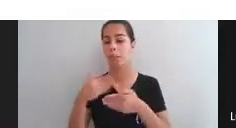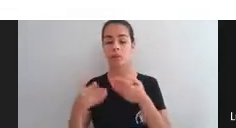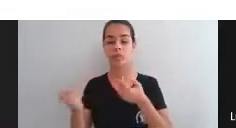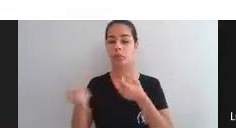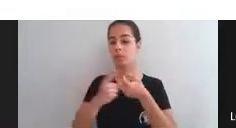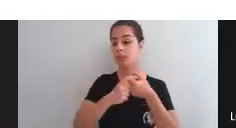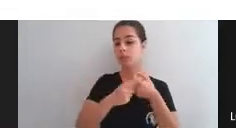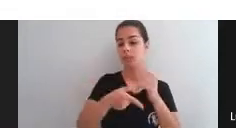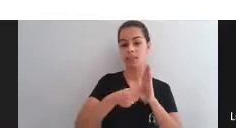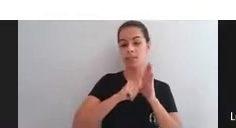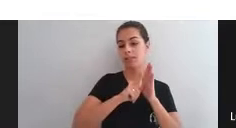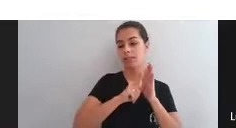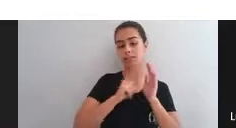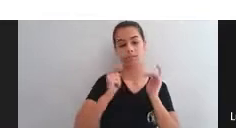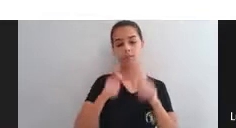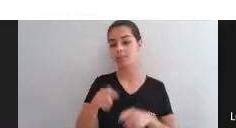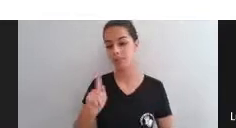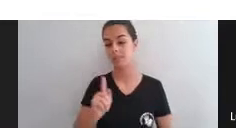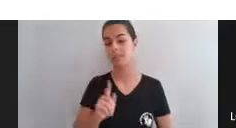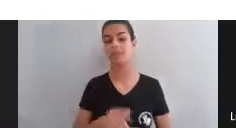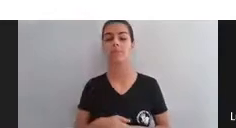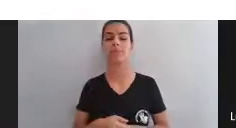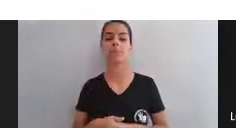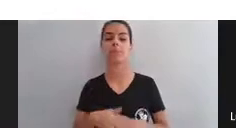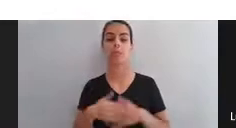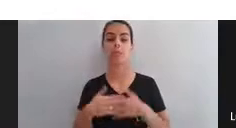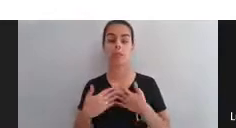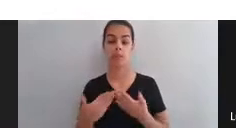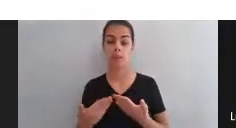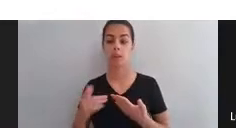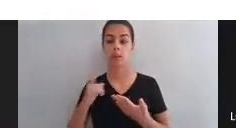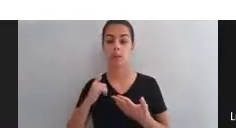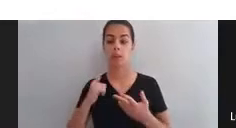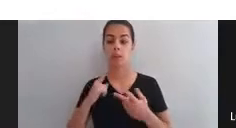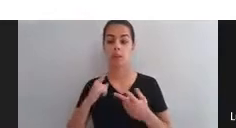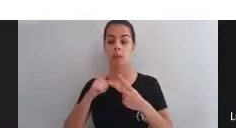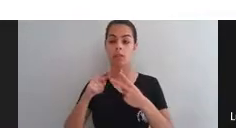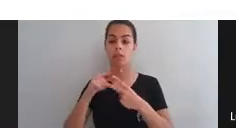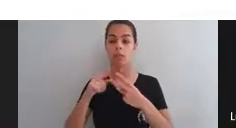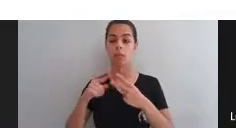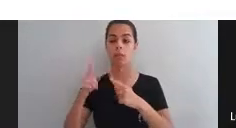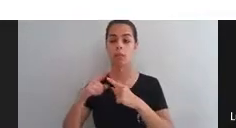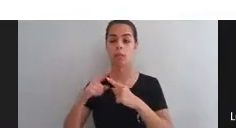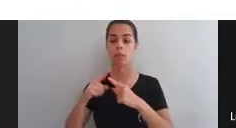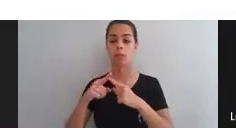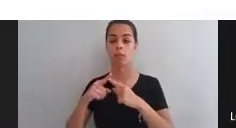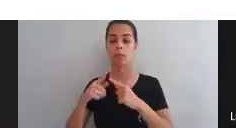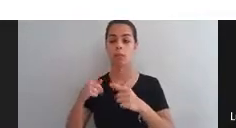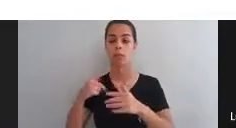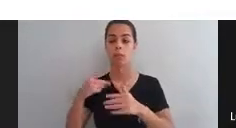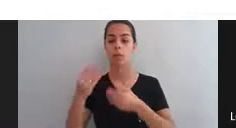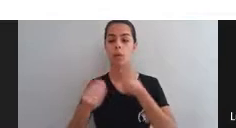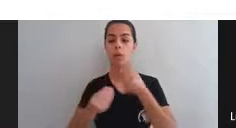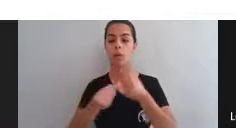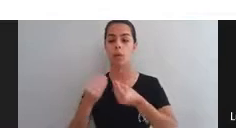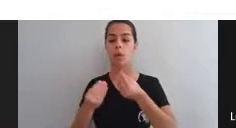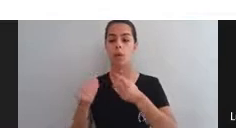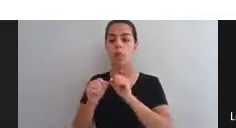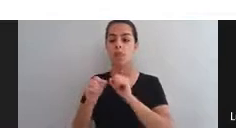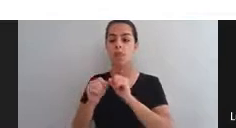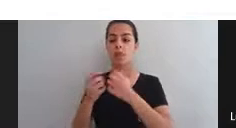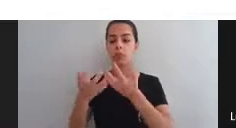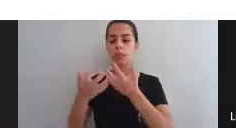Portanto, a gente já tem aqui os dois tipos de processos que vão garantir o nosso